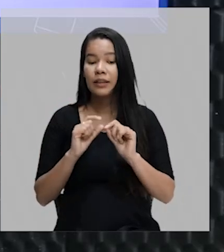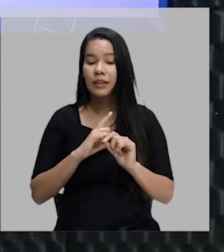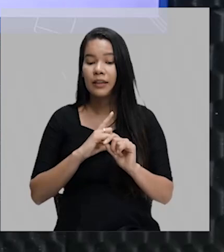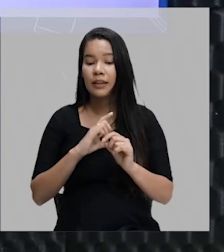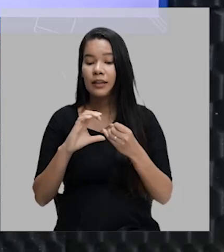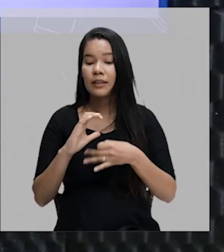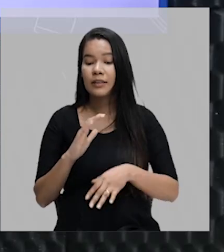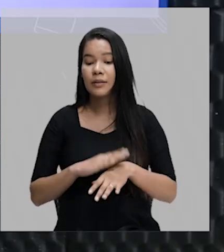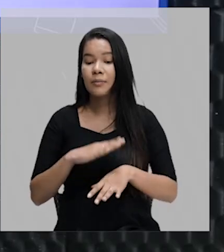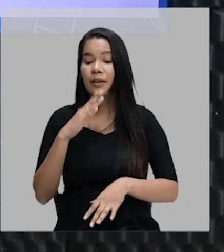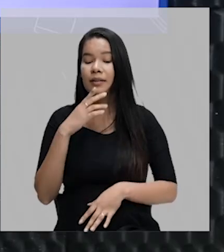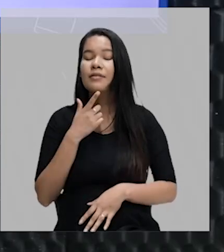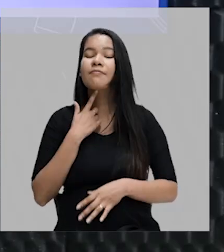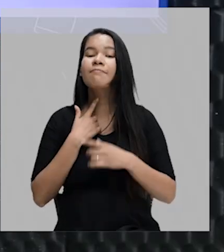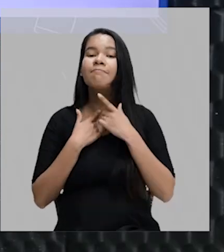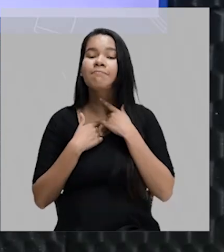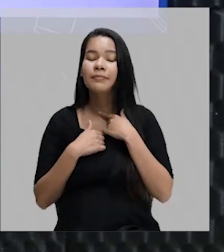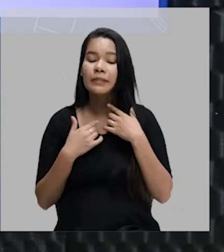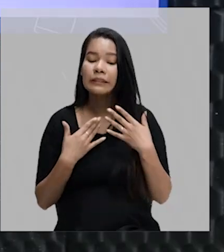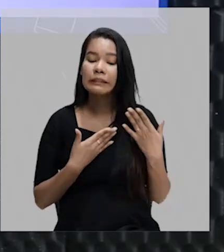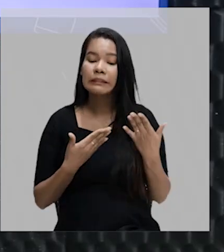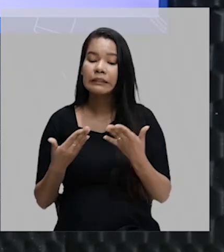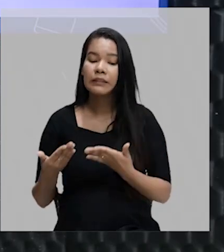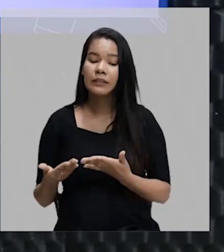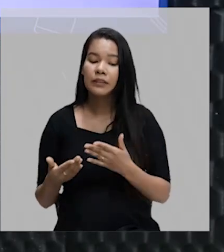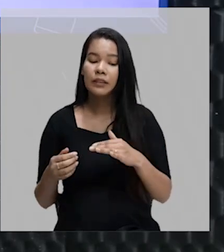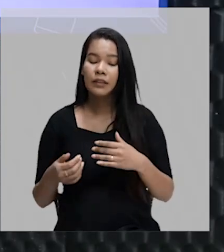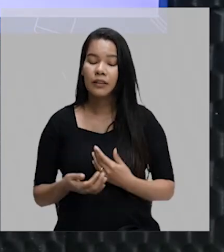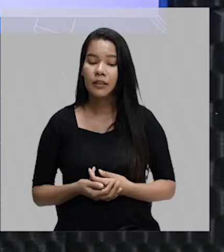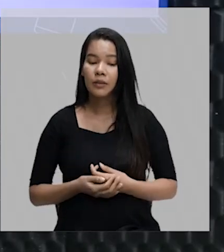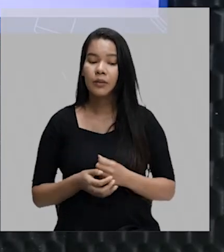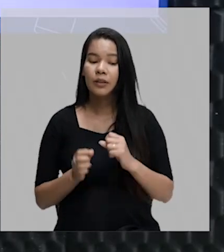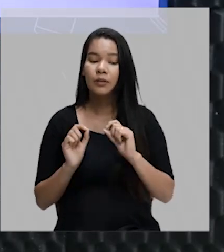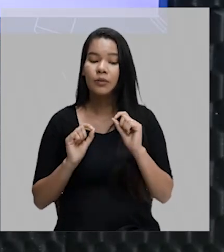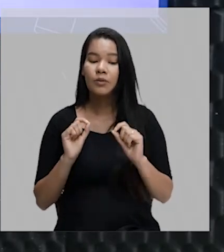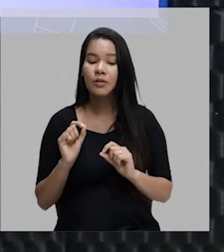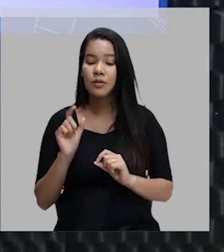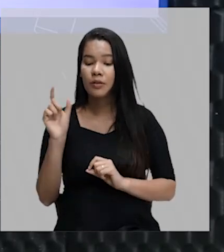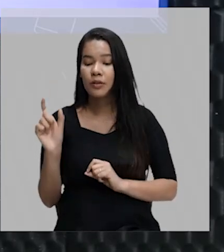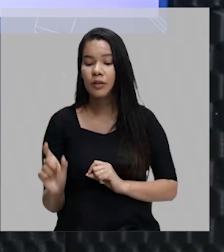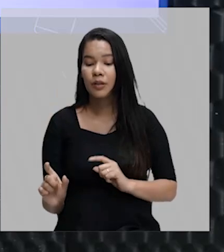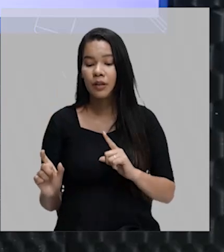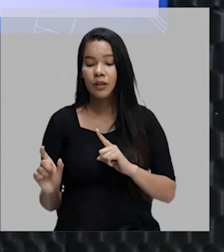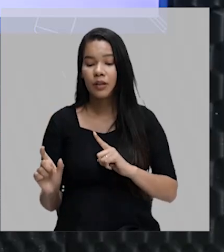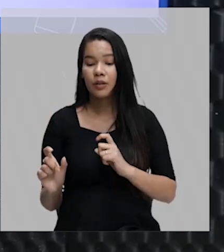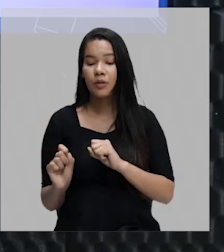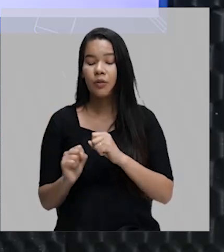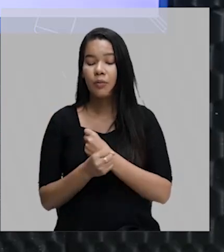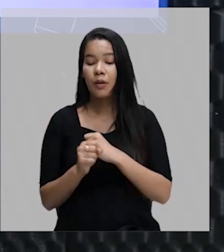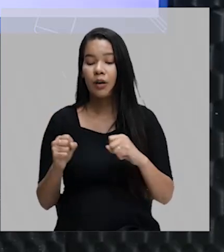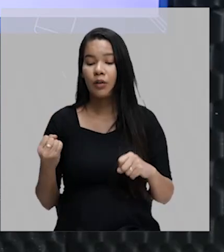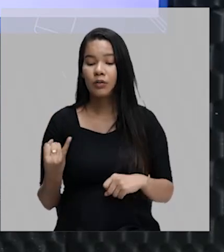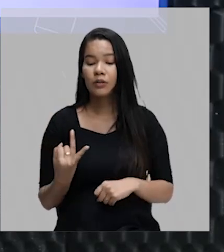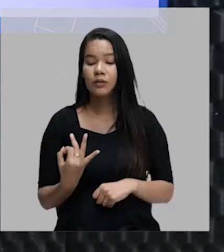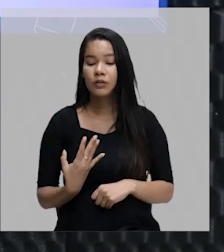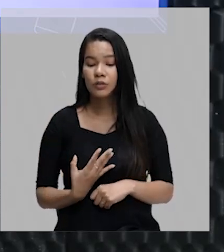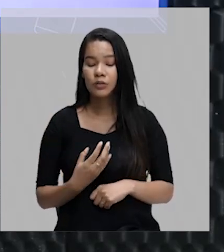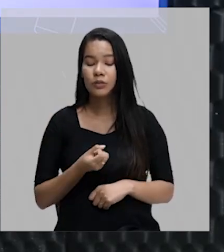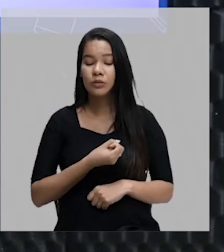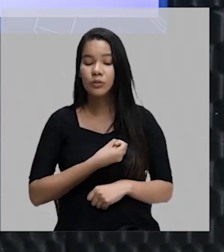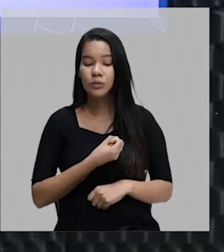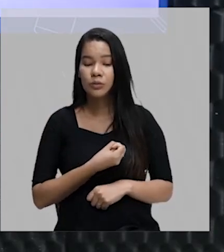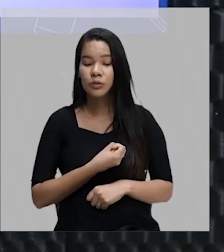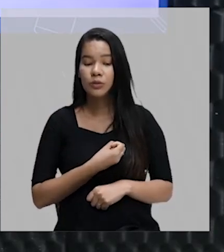tá? Então, esses indivíduos que têm esse maior número de características em heterozigose, eles apresentam